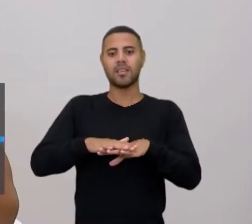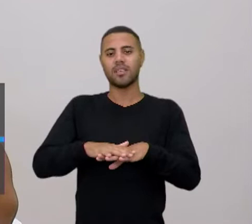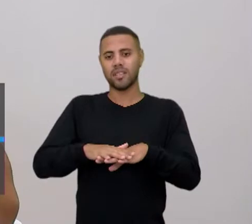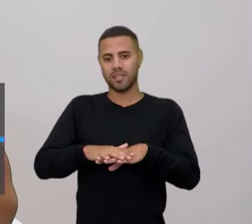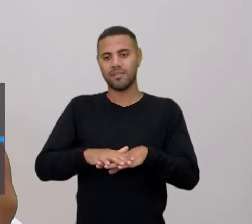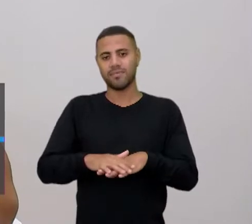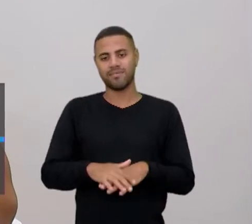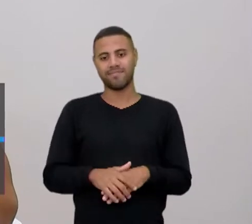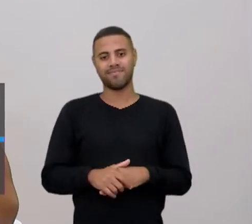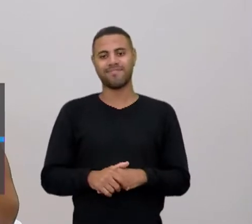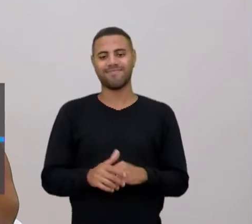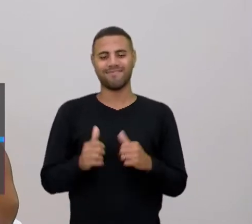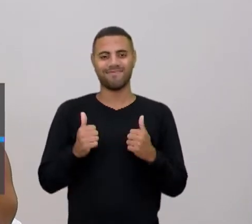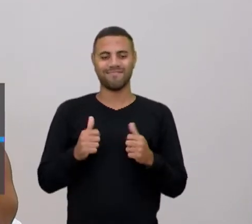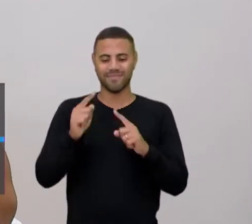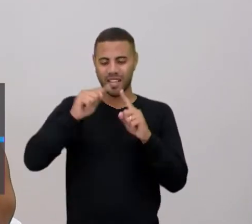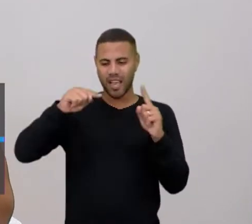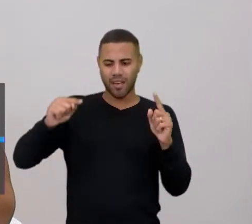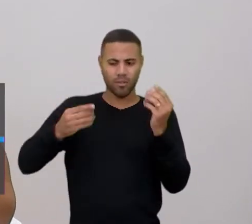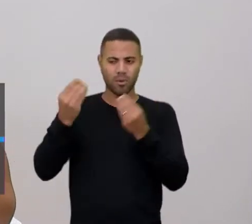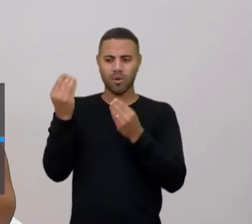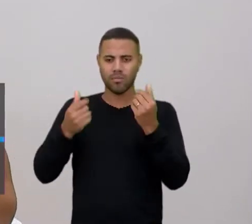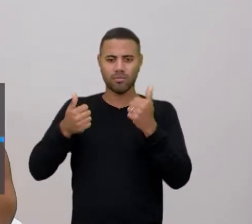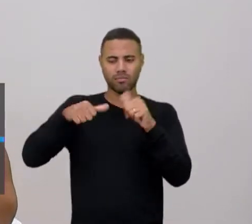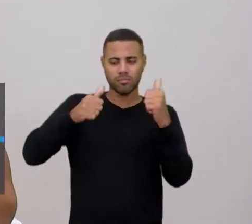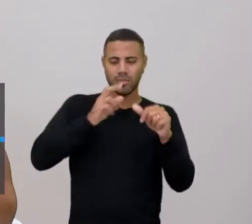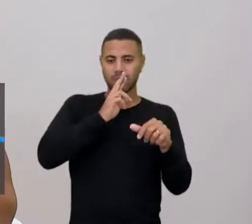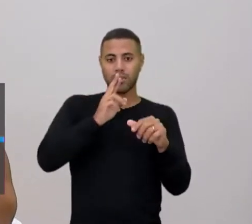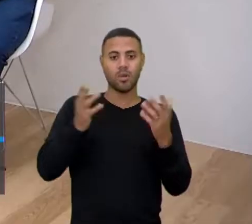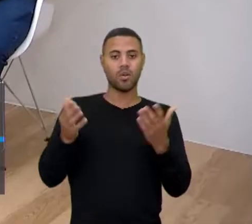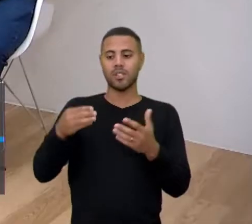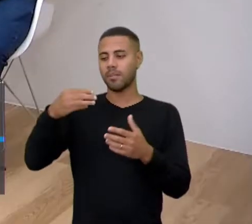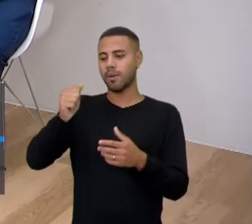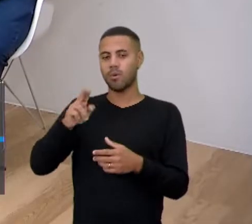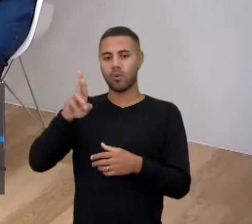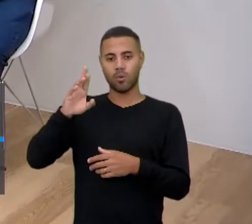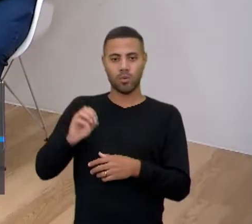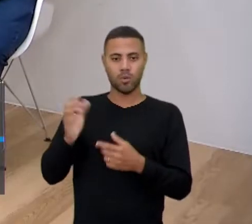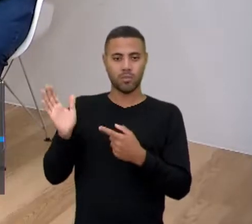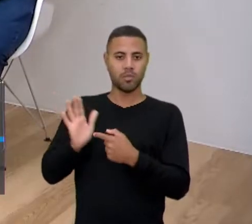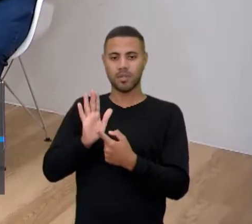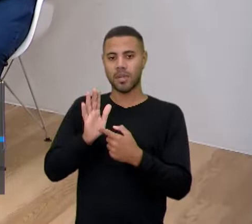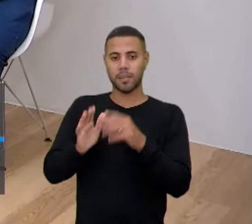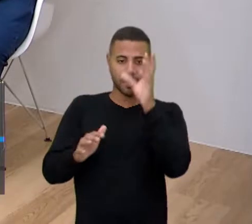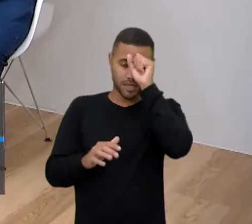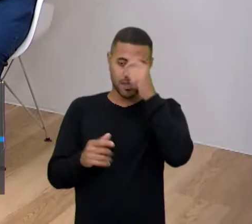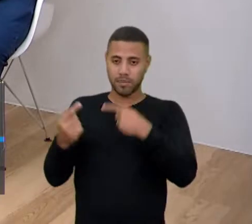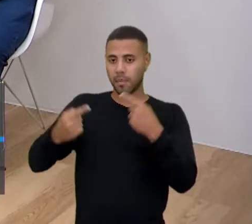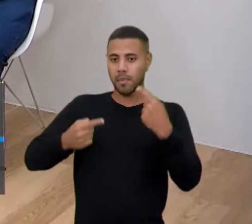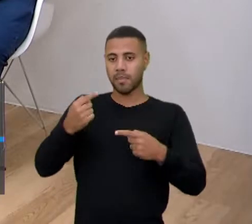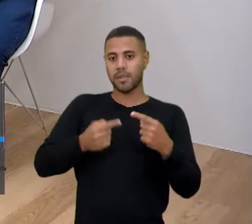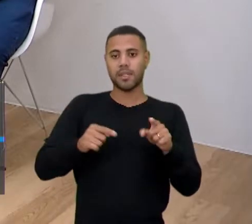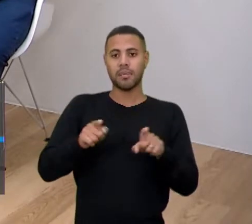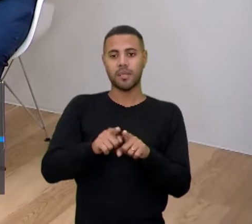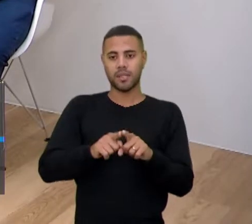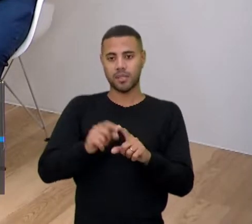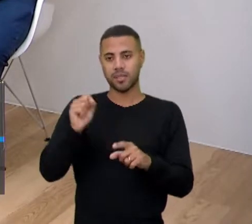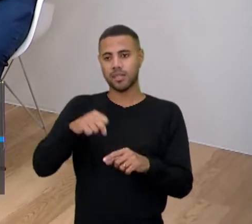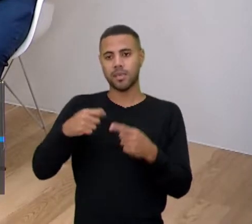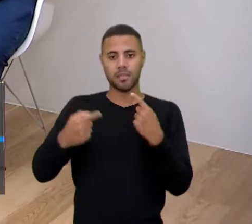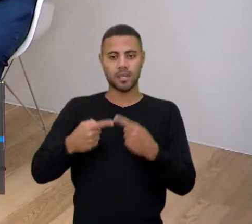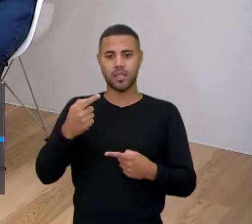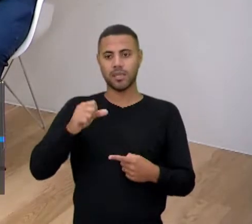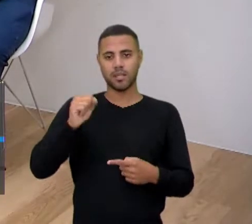e interpretação de gráficos. E hoje vamos ver o que o Mauro vai trazer pra gente aqui, pra gente aprender e discutir. A gente vai discutir um pouquinho, a gente vai debater um